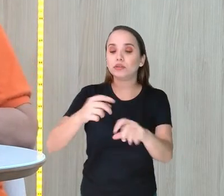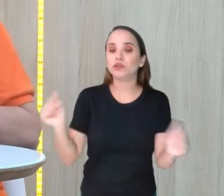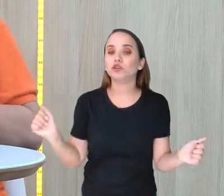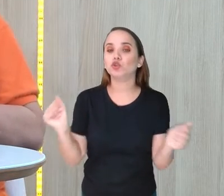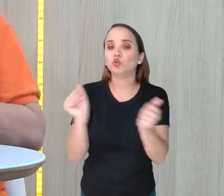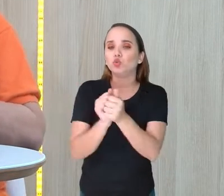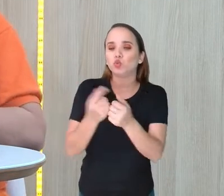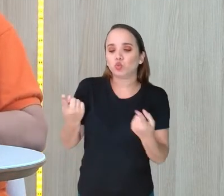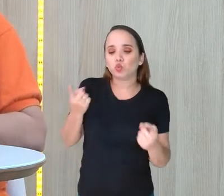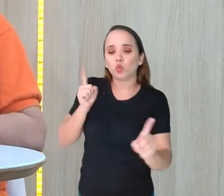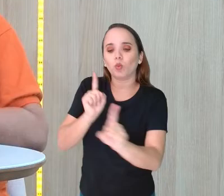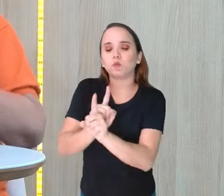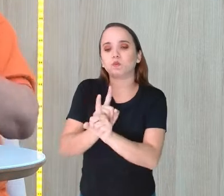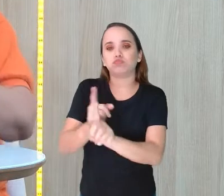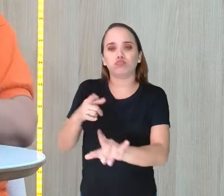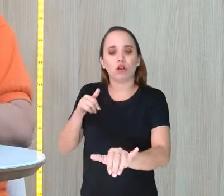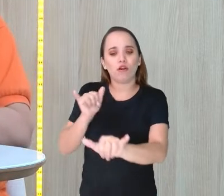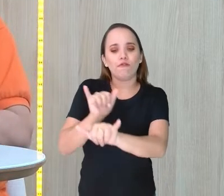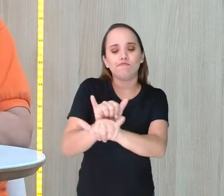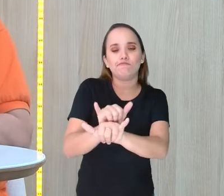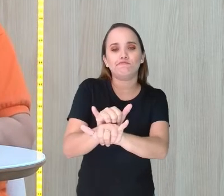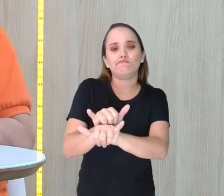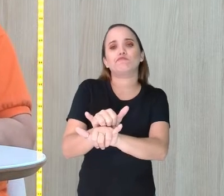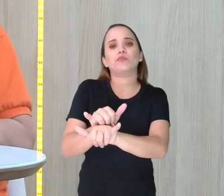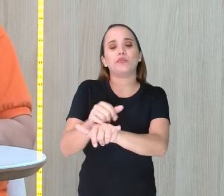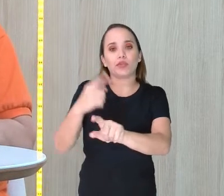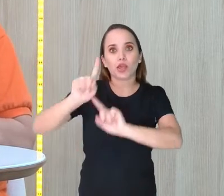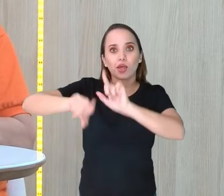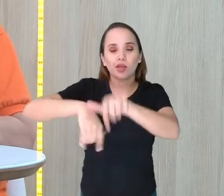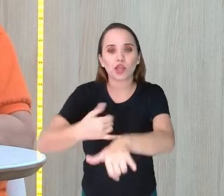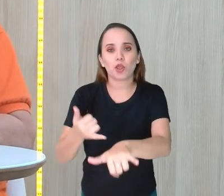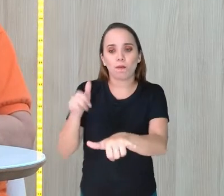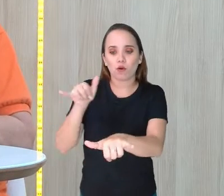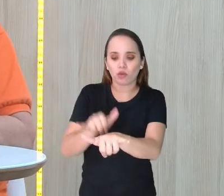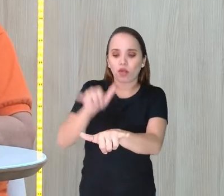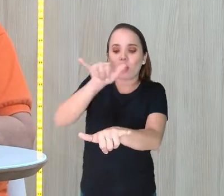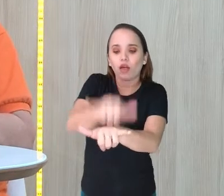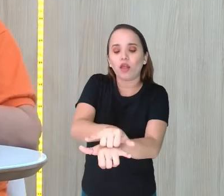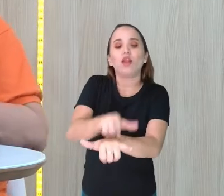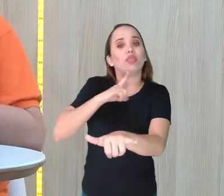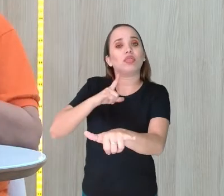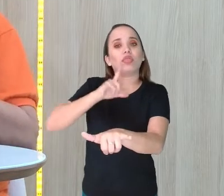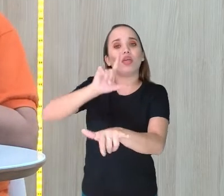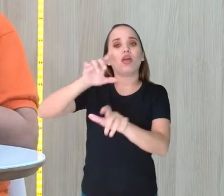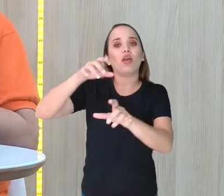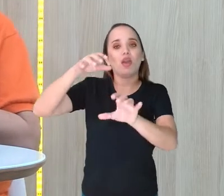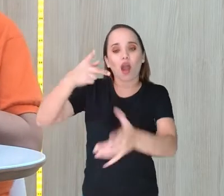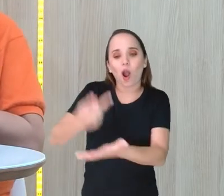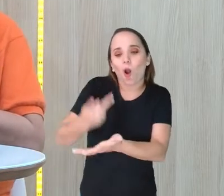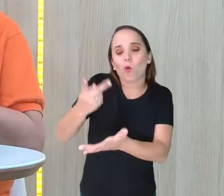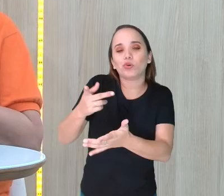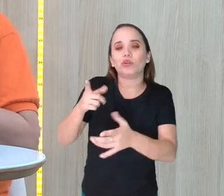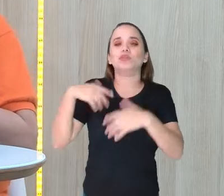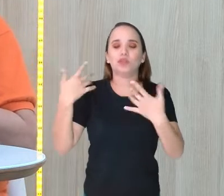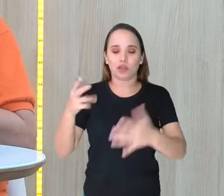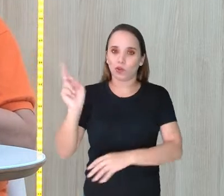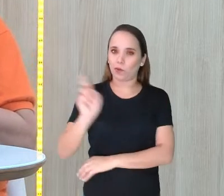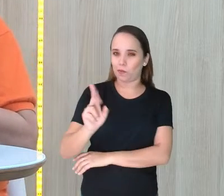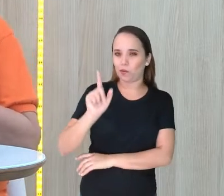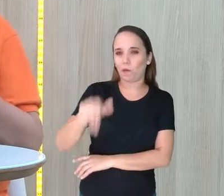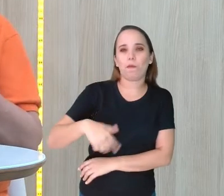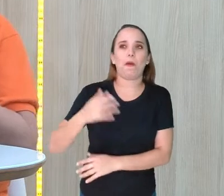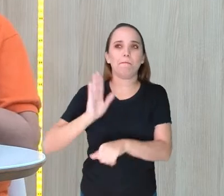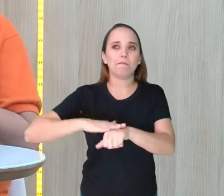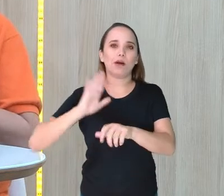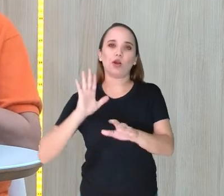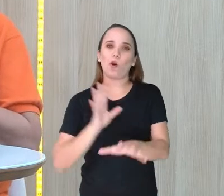solo, logo os espermatozoides também chegam até ele, para que ocorra a fecundação. Então, esse abraço, também chamado em alguns livros